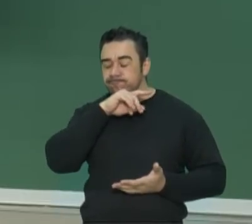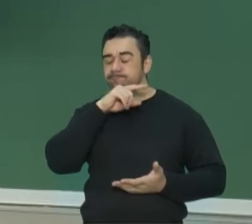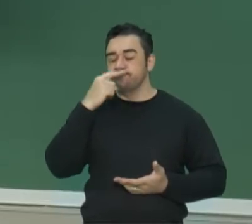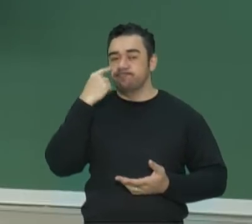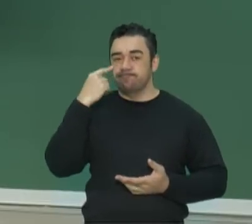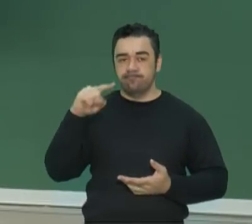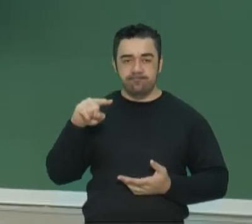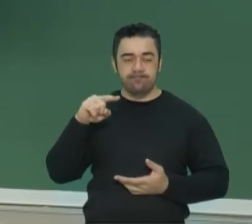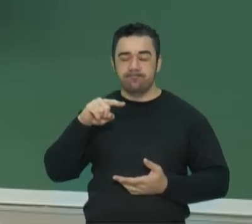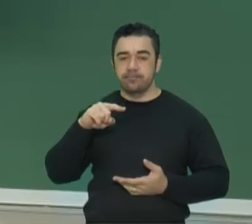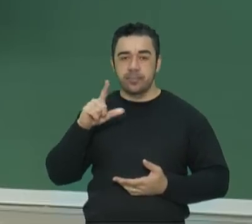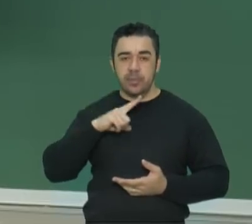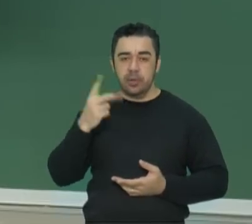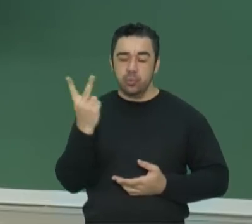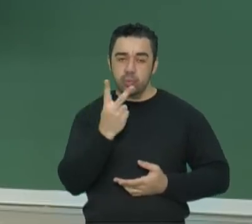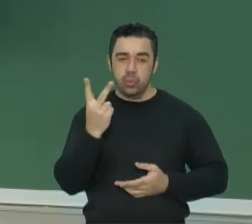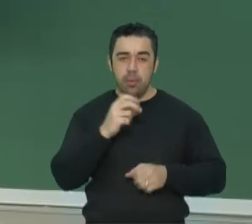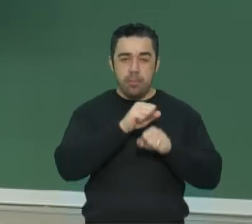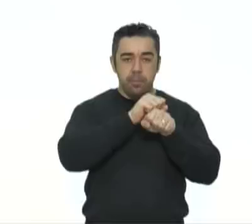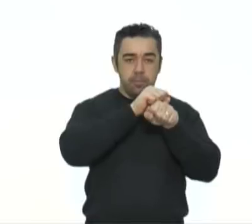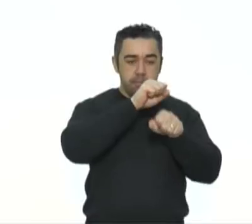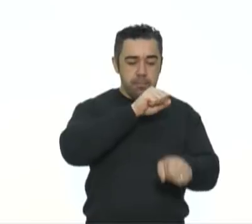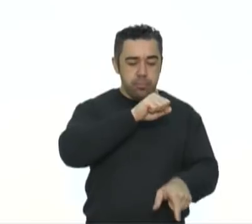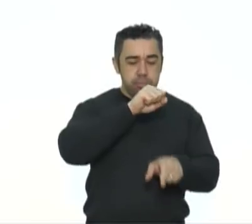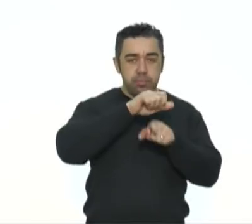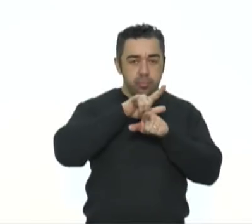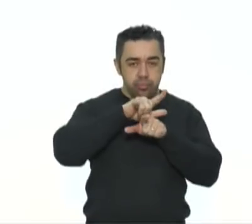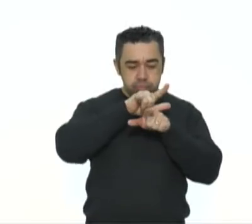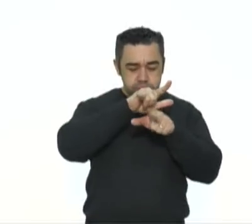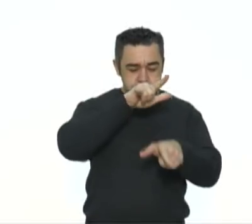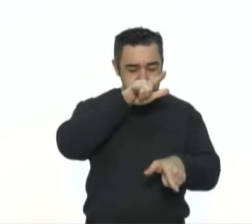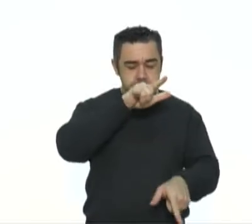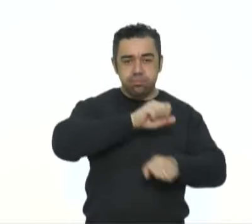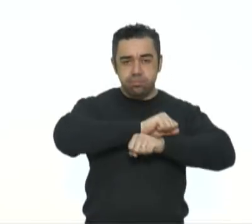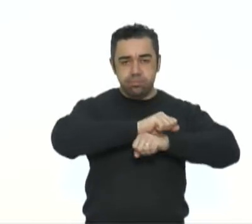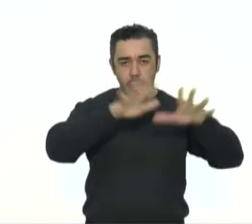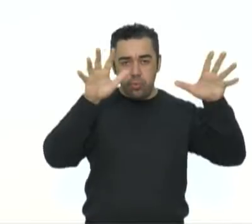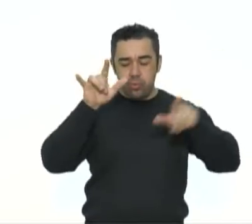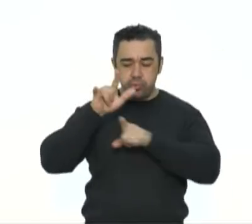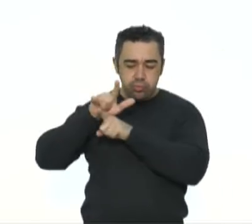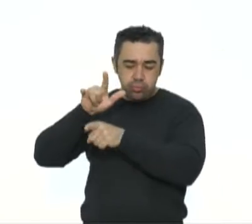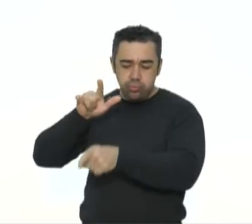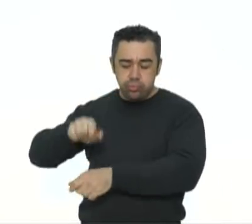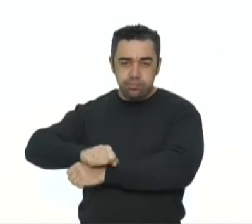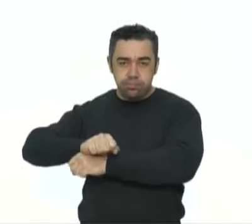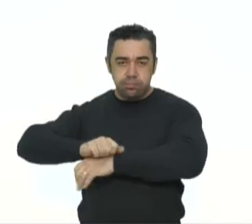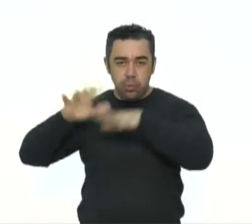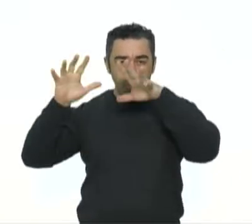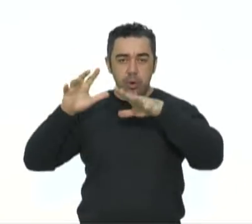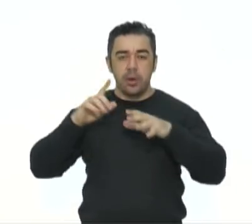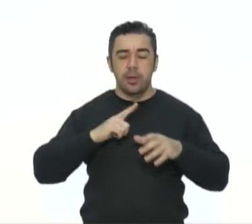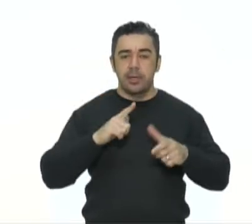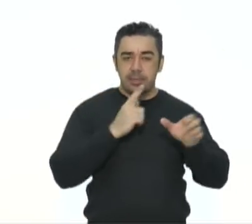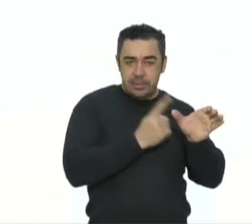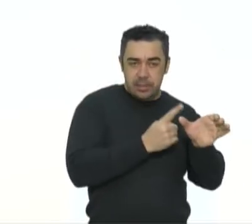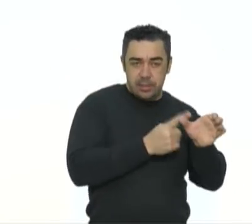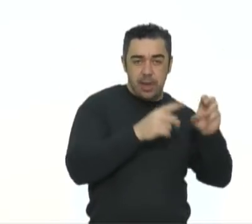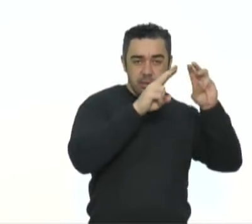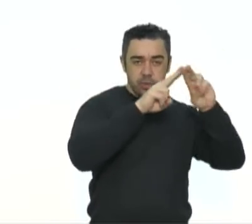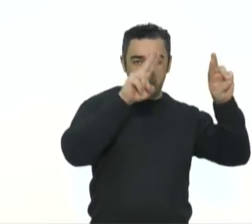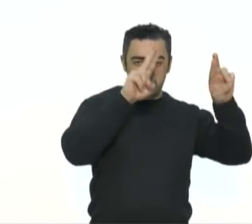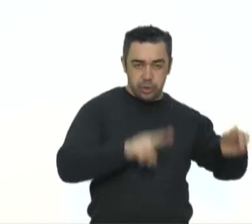Mundial, as explosões das bombas atômicas de Hiroshima e Nagasaki, no Japão, que você lembra,